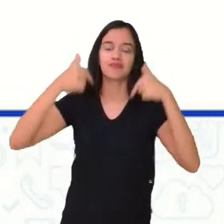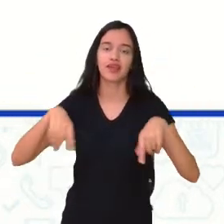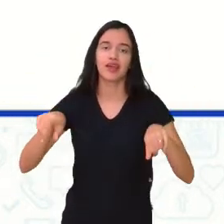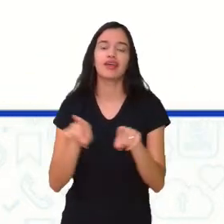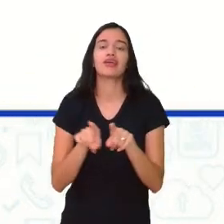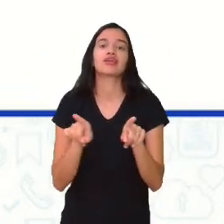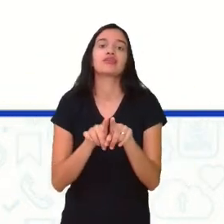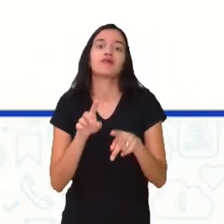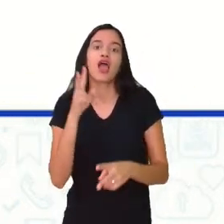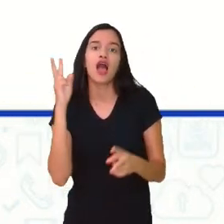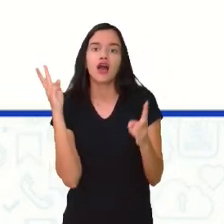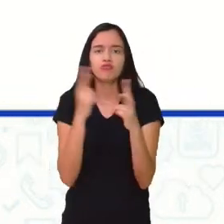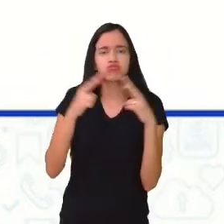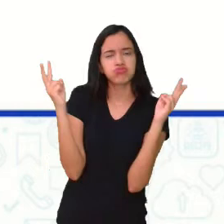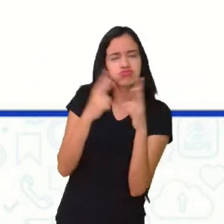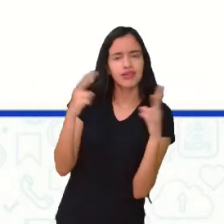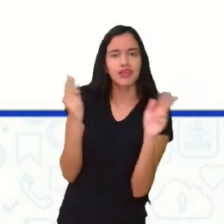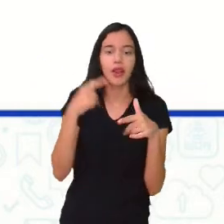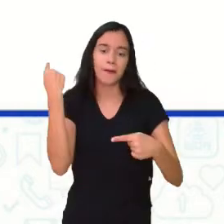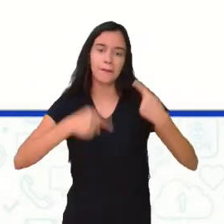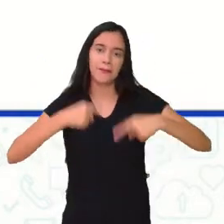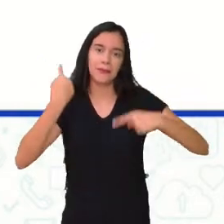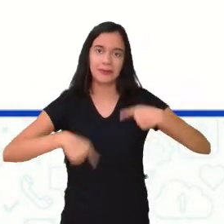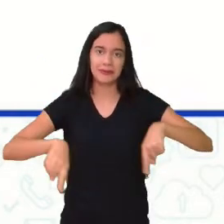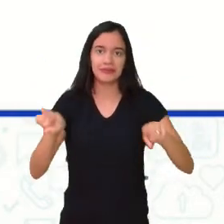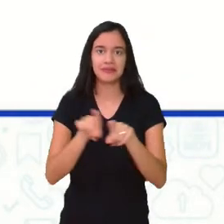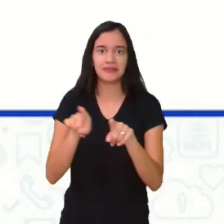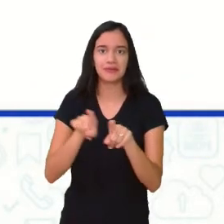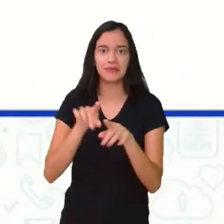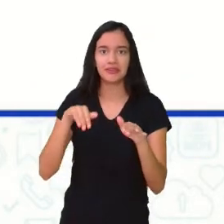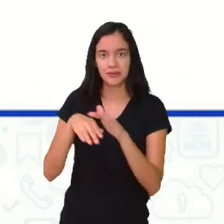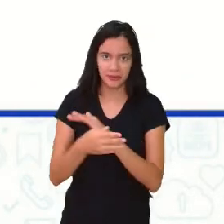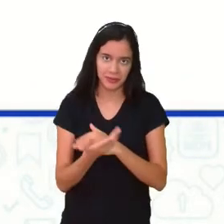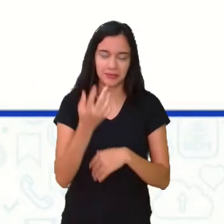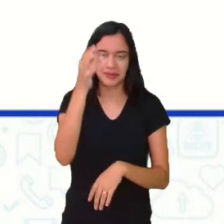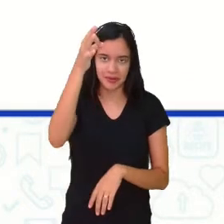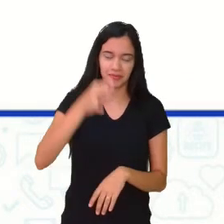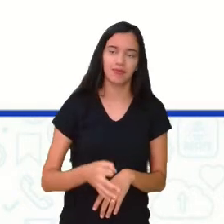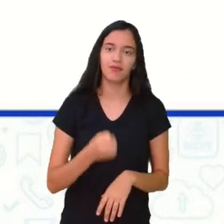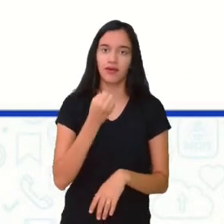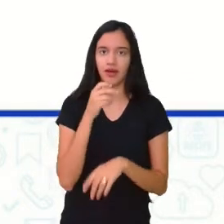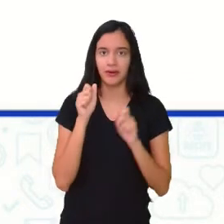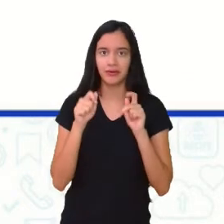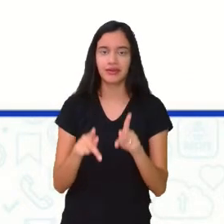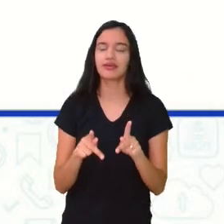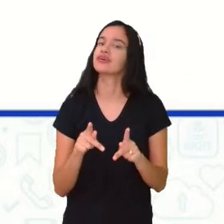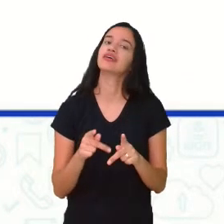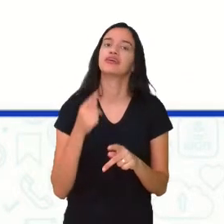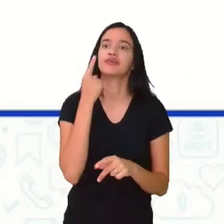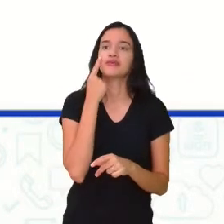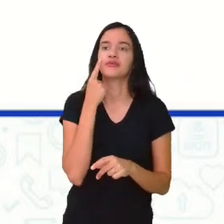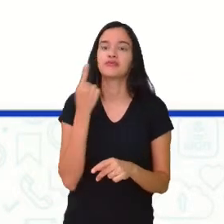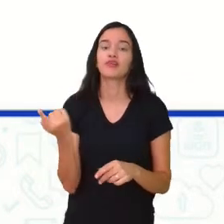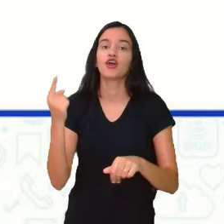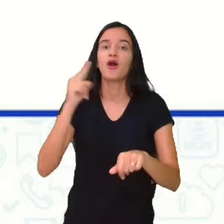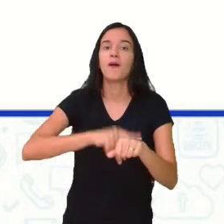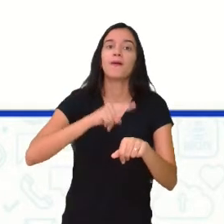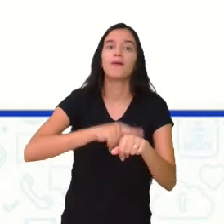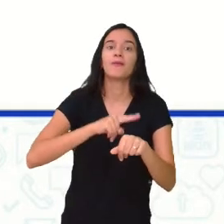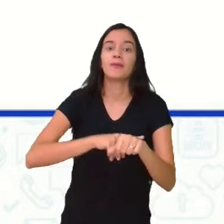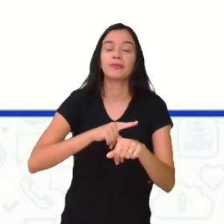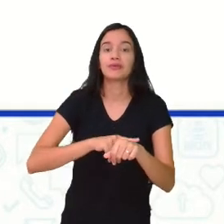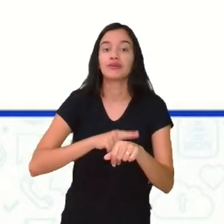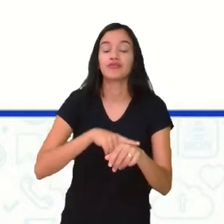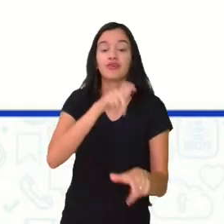escândalos locais, as questões políticas e as questões de costume. Exato. Tá bom? Vamos passar um pouquinho, porque o tempo tá, vamos